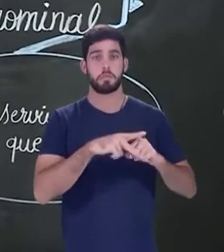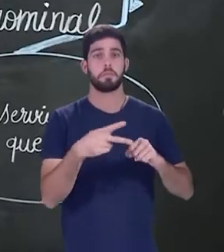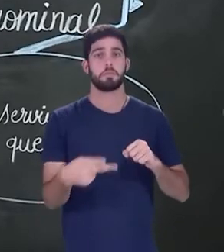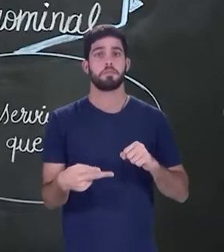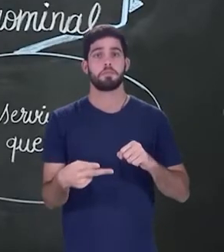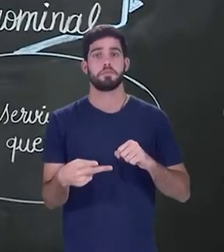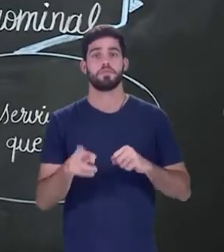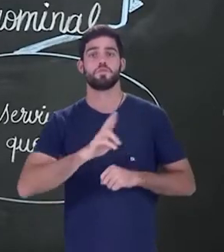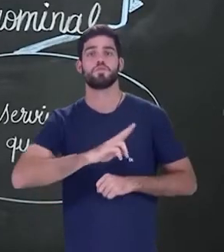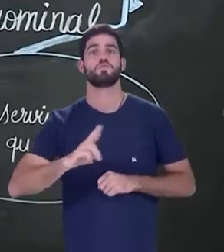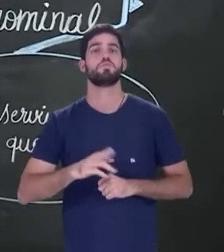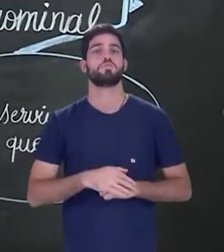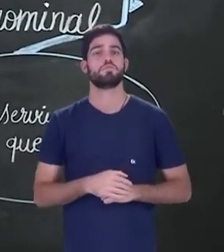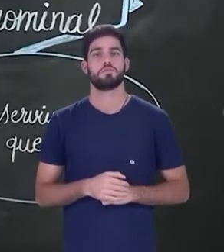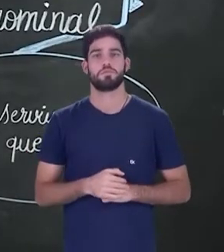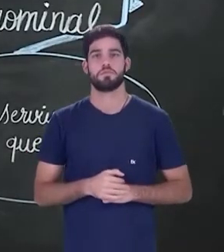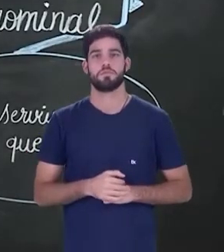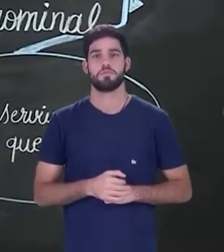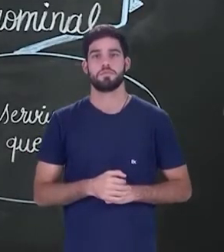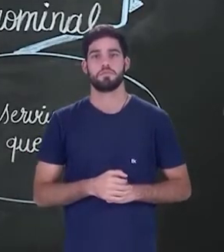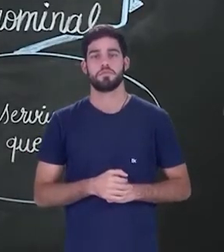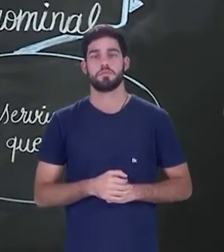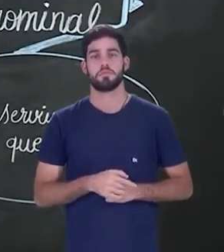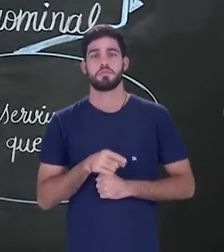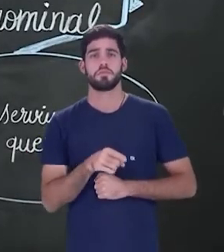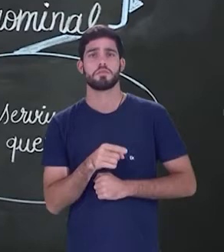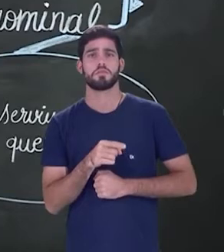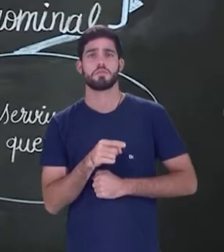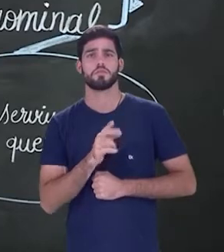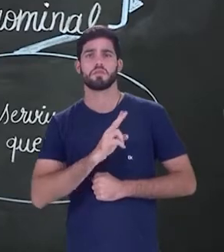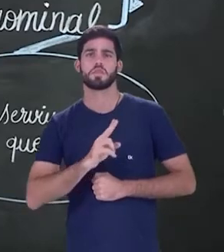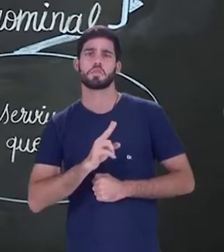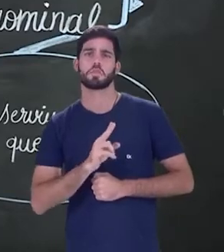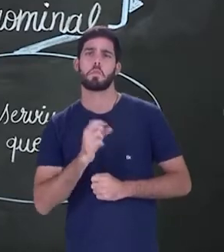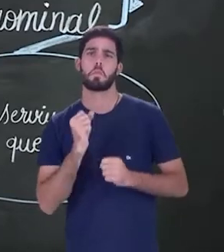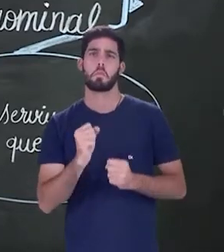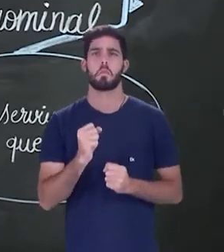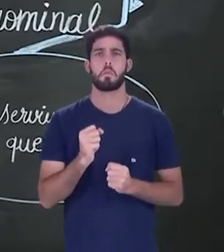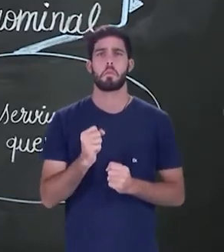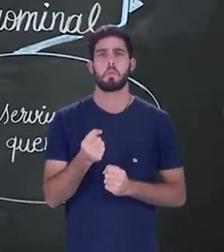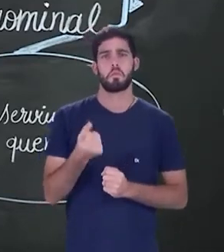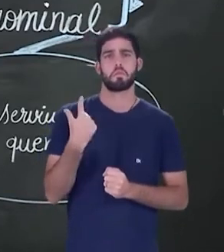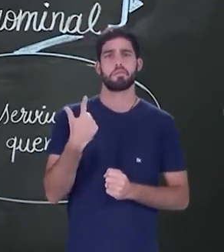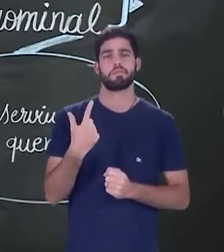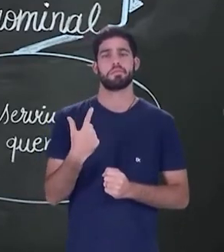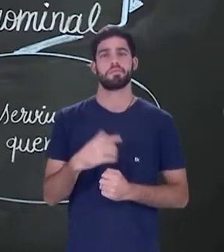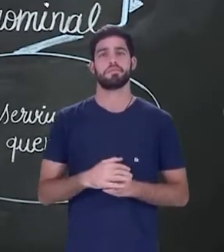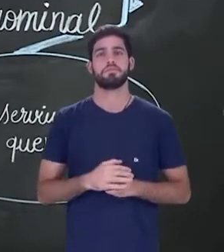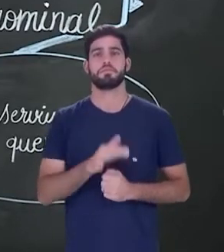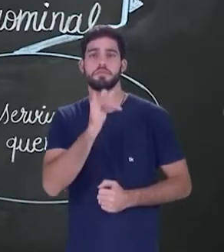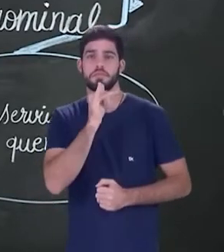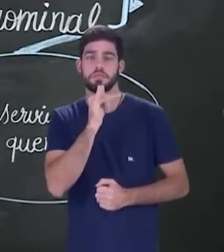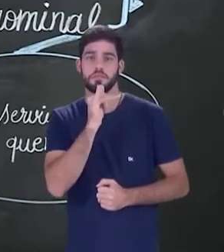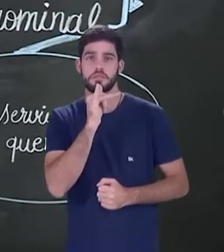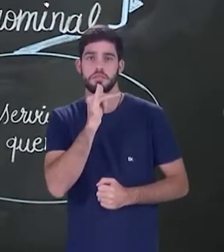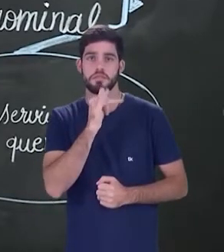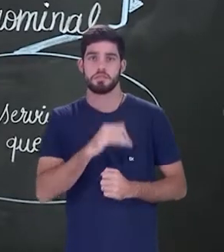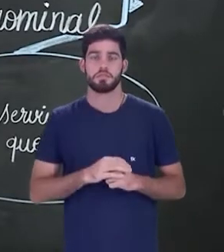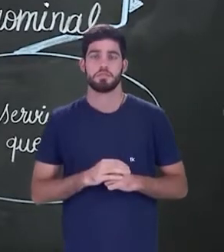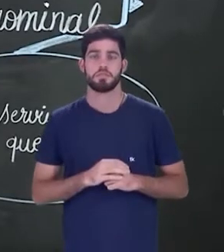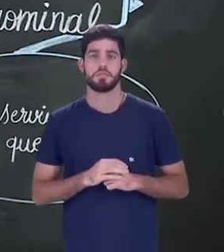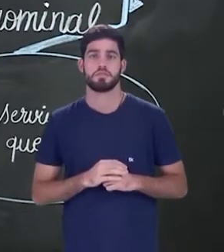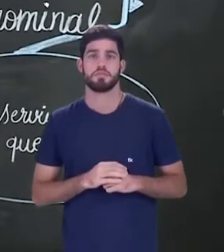predicado nominal. Esse nome pode soar estranho para você, né? Porque se a gente está falando que a palavra-chave, o